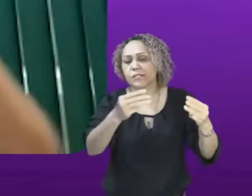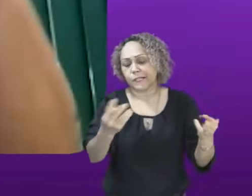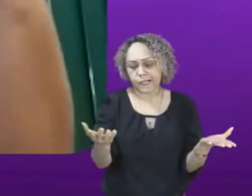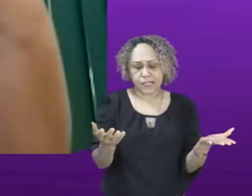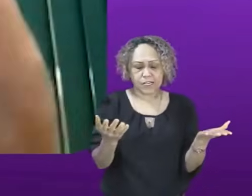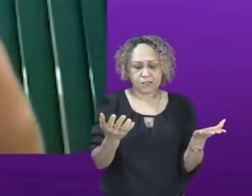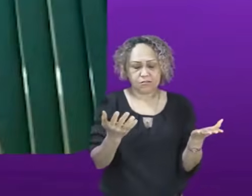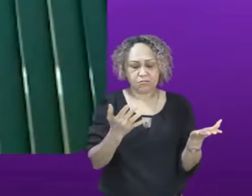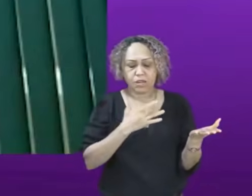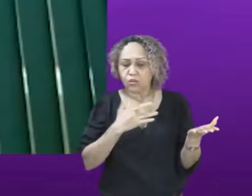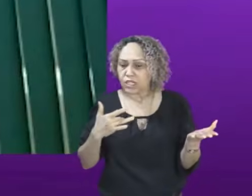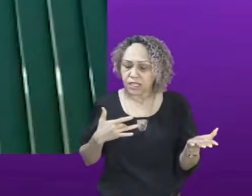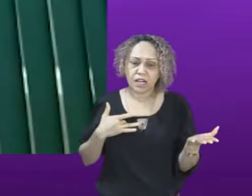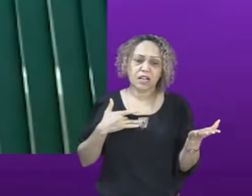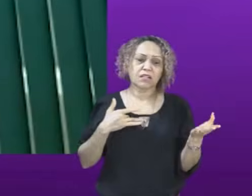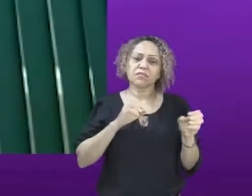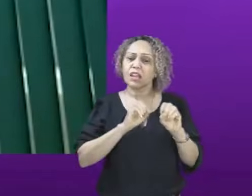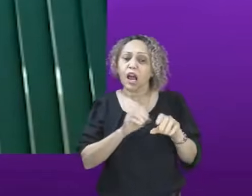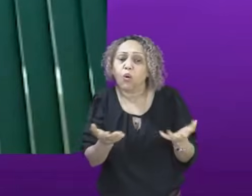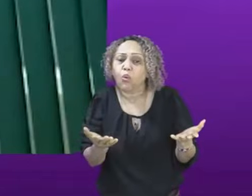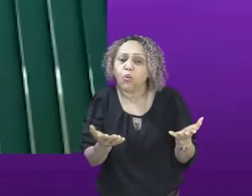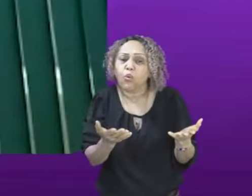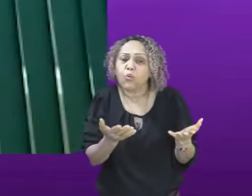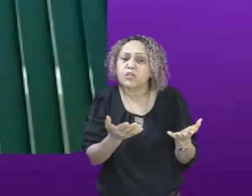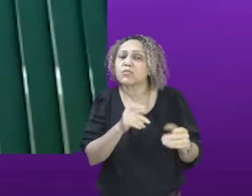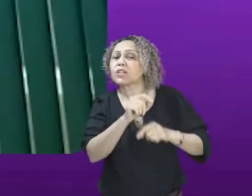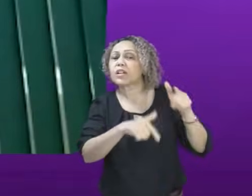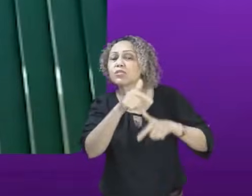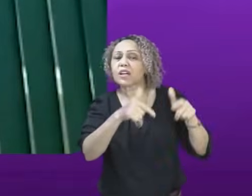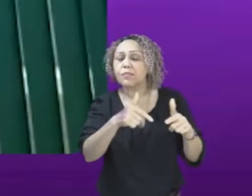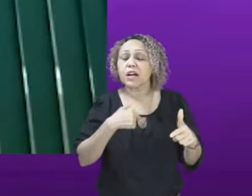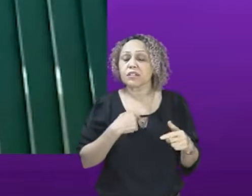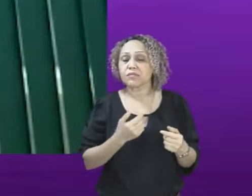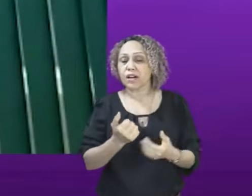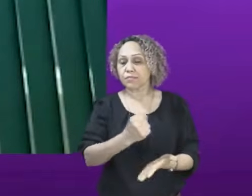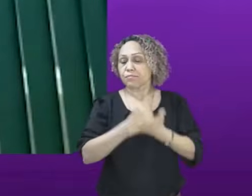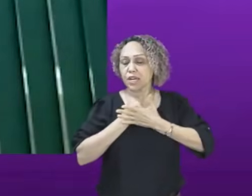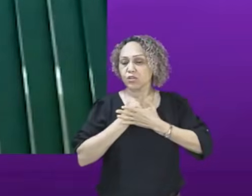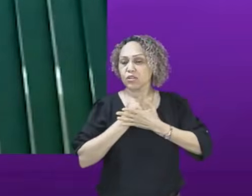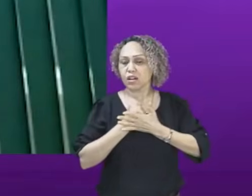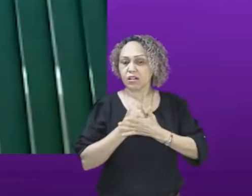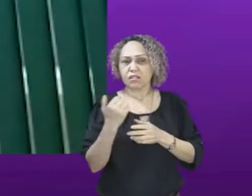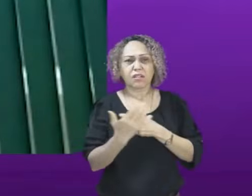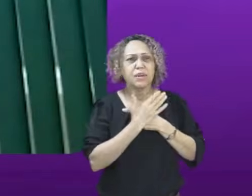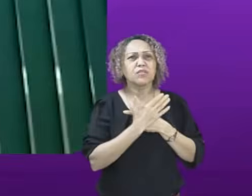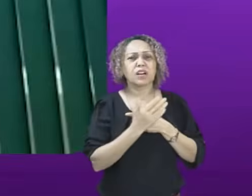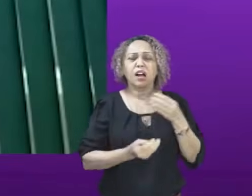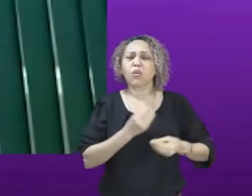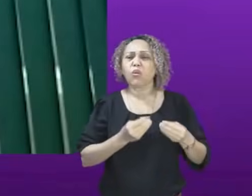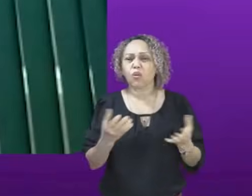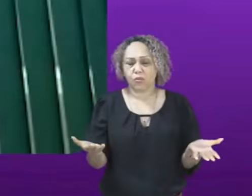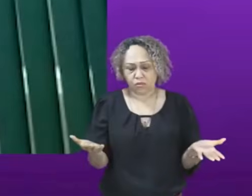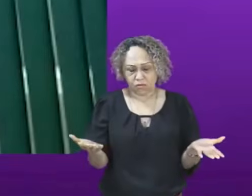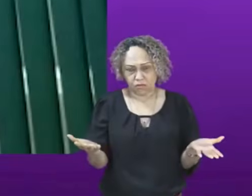vídeos com narrativas, com uma linguagem que o povo entenda. Mas como saber o que o povo entenda? Sempre se colocando no lugar do povo.